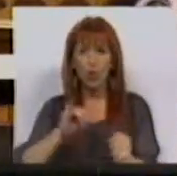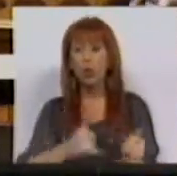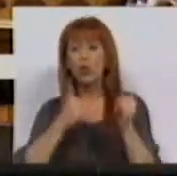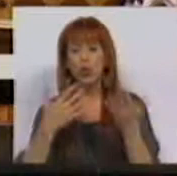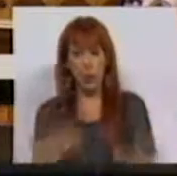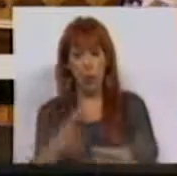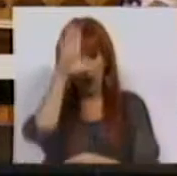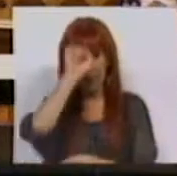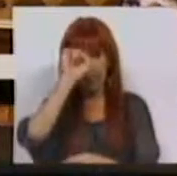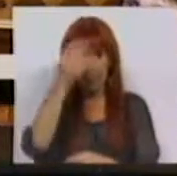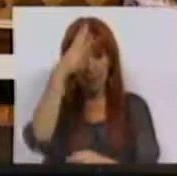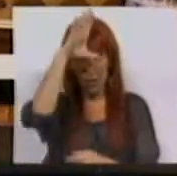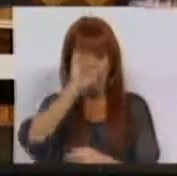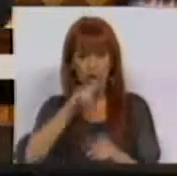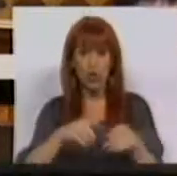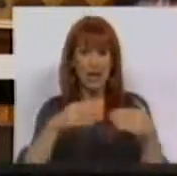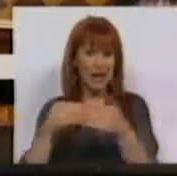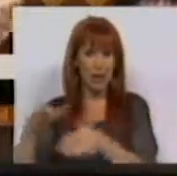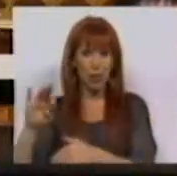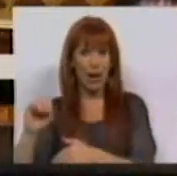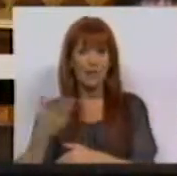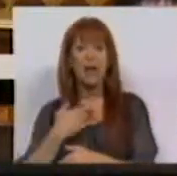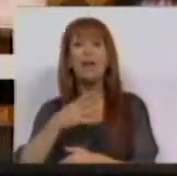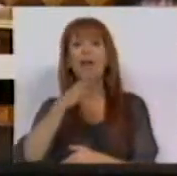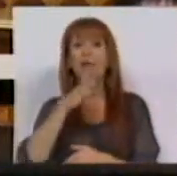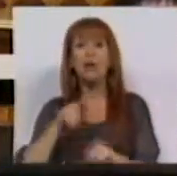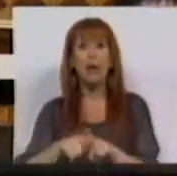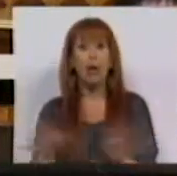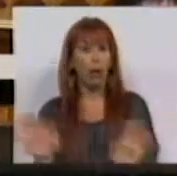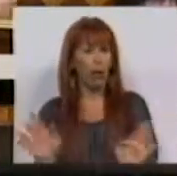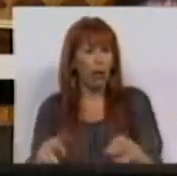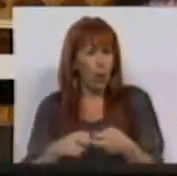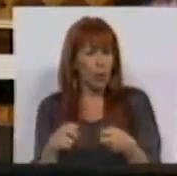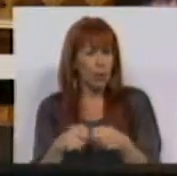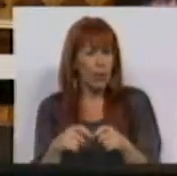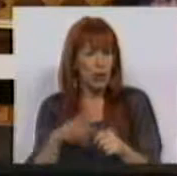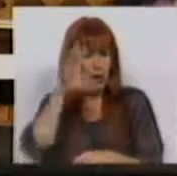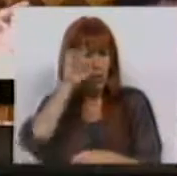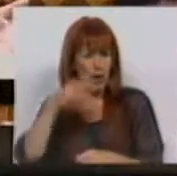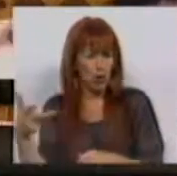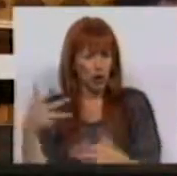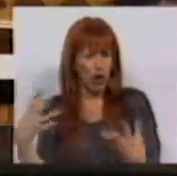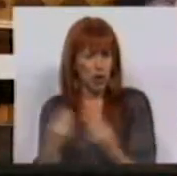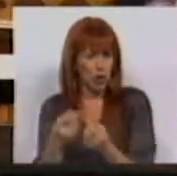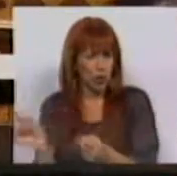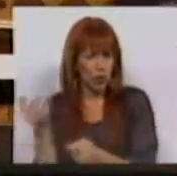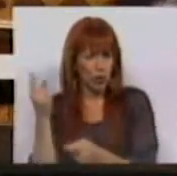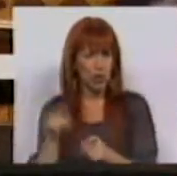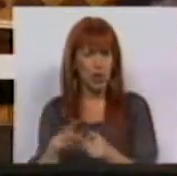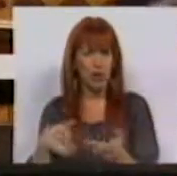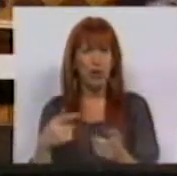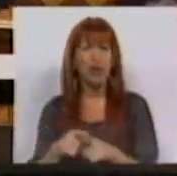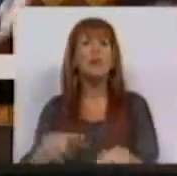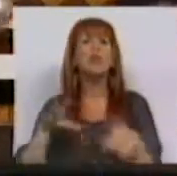atual primeiro-ministro, líder do PSD, disse: não tenho qualquer problema em governar com a Troika. Recordo